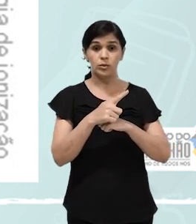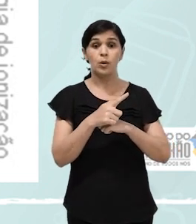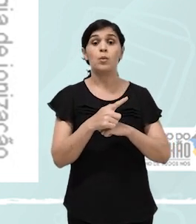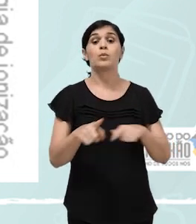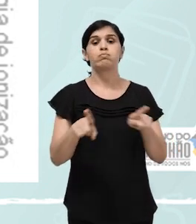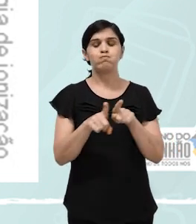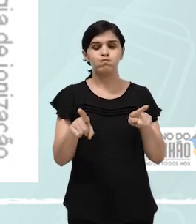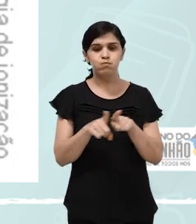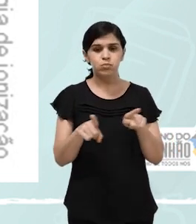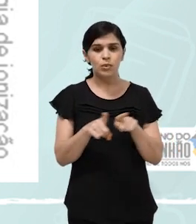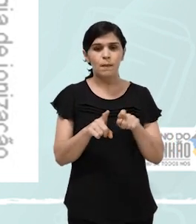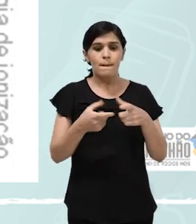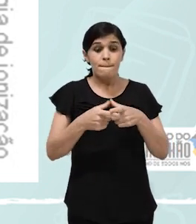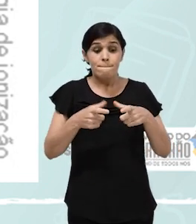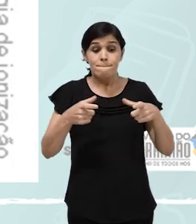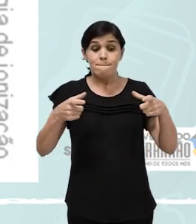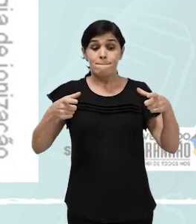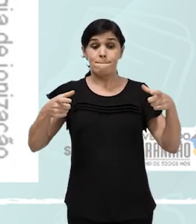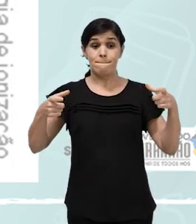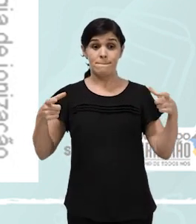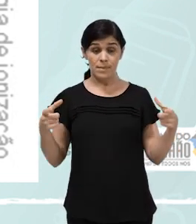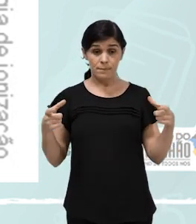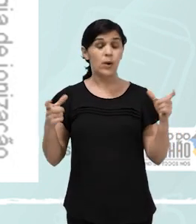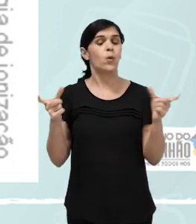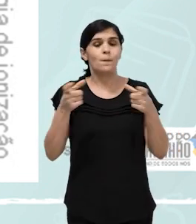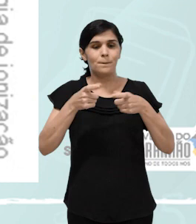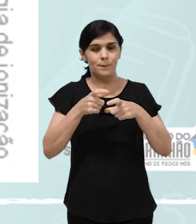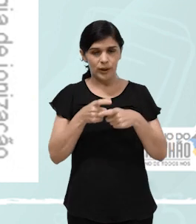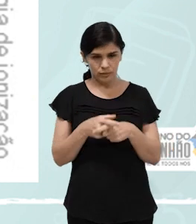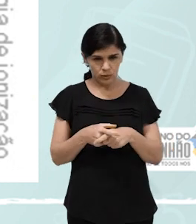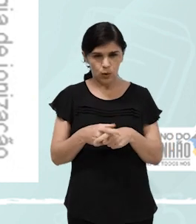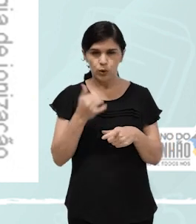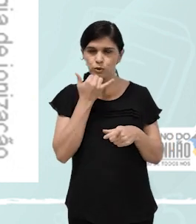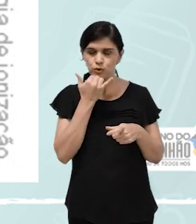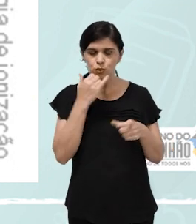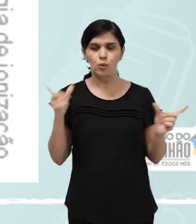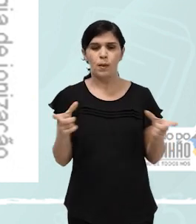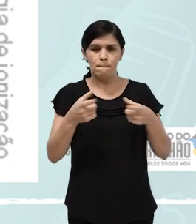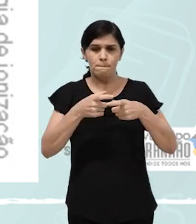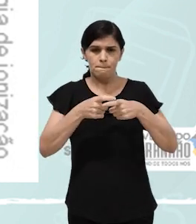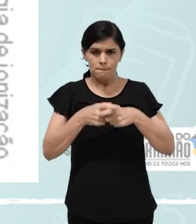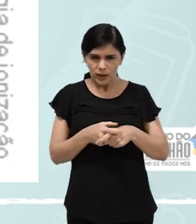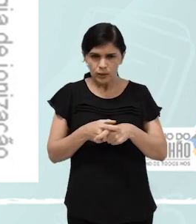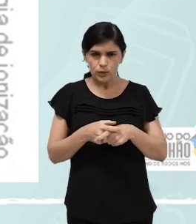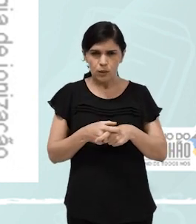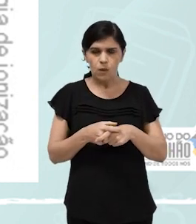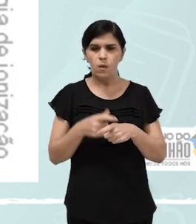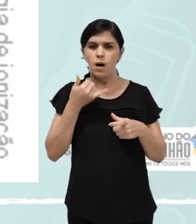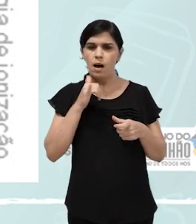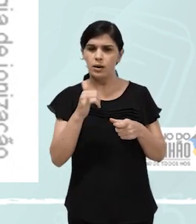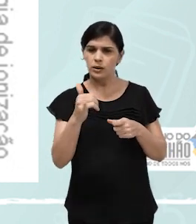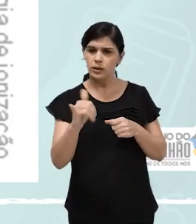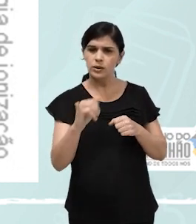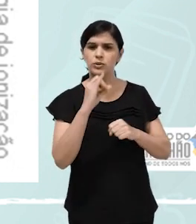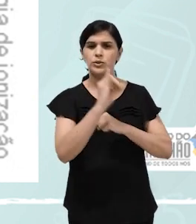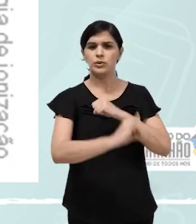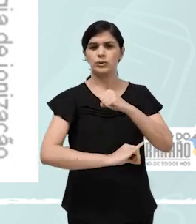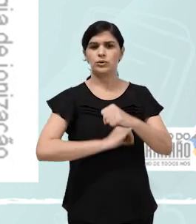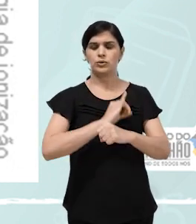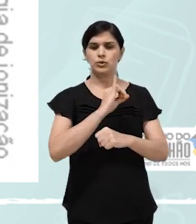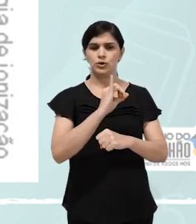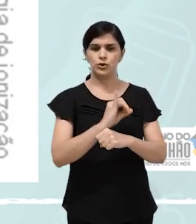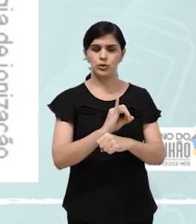de ionização. Quanto maior o átomo, menor será a primeira energia de ionização.